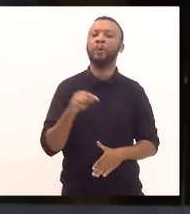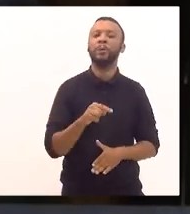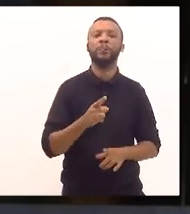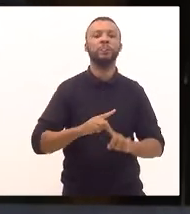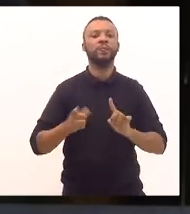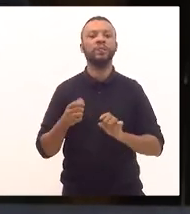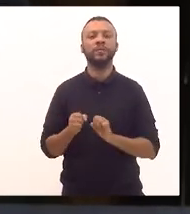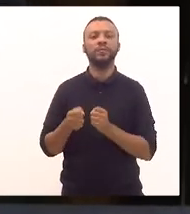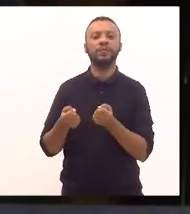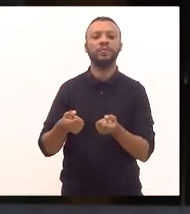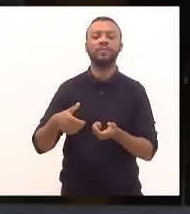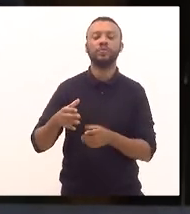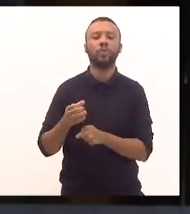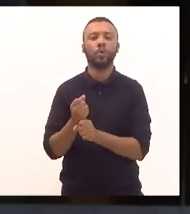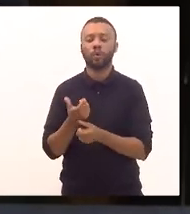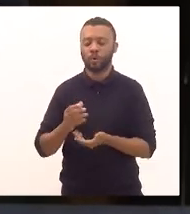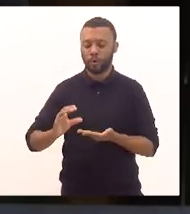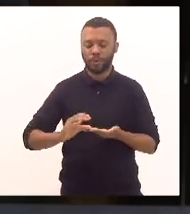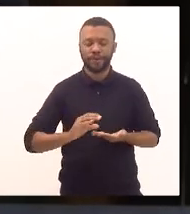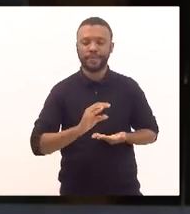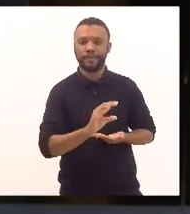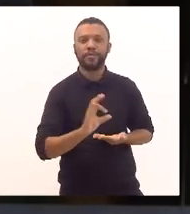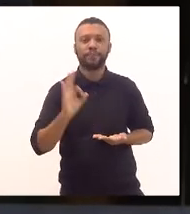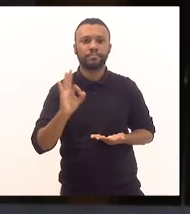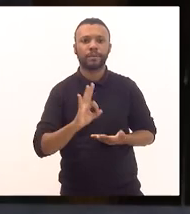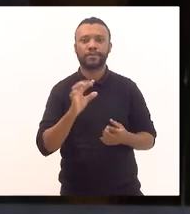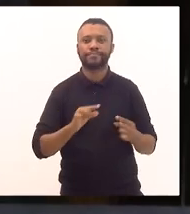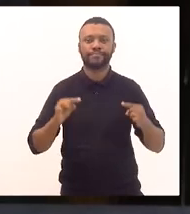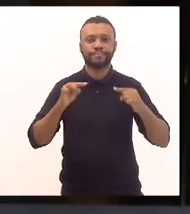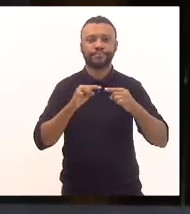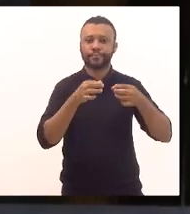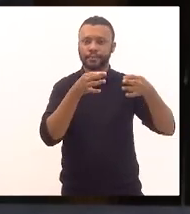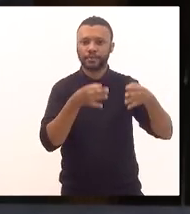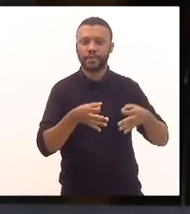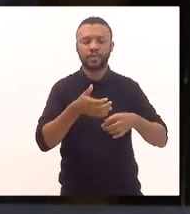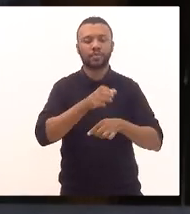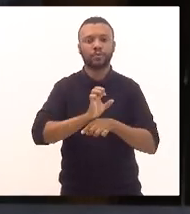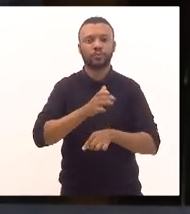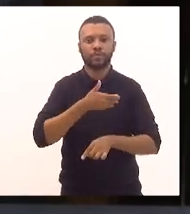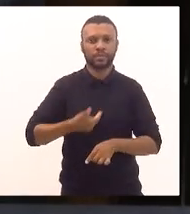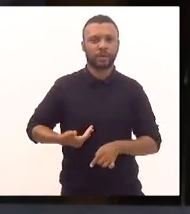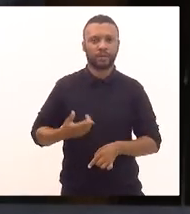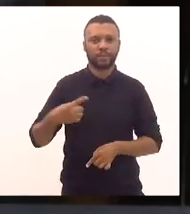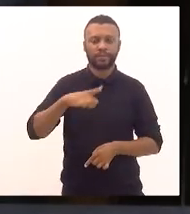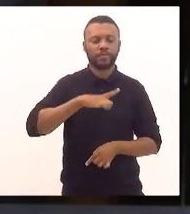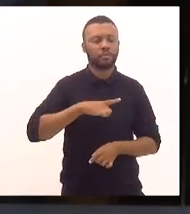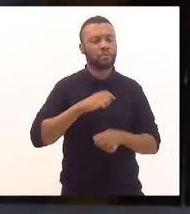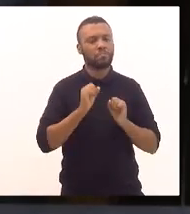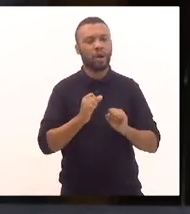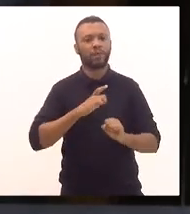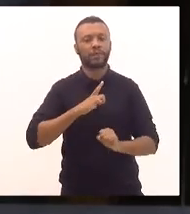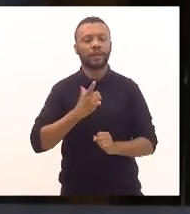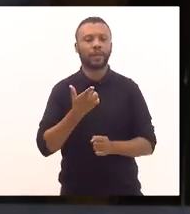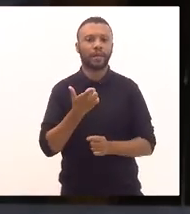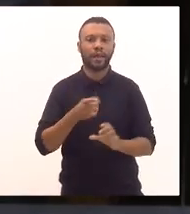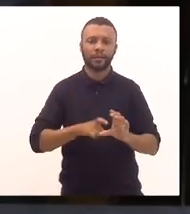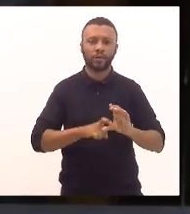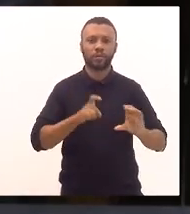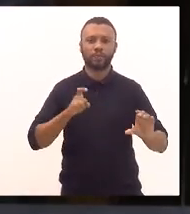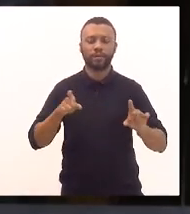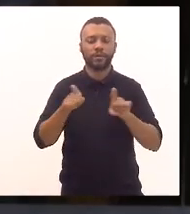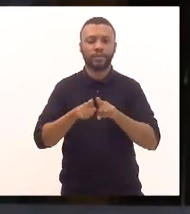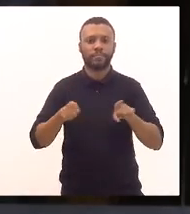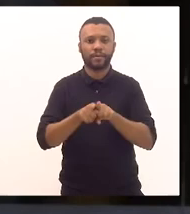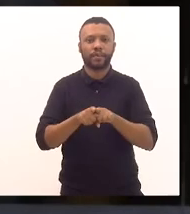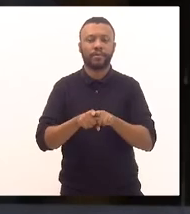garantiu percentual do orçamento orçamento do estado para que vocês possam ter aí sim essa autonomia